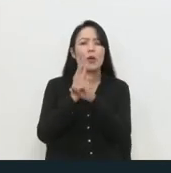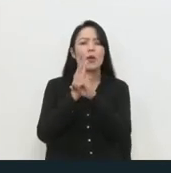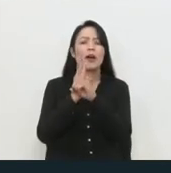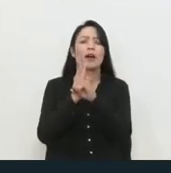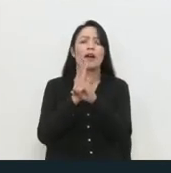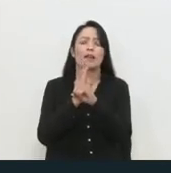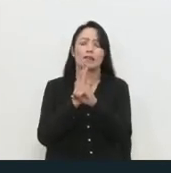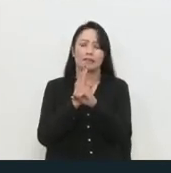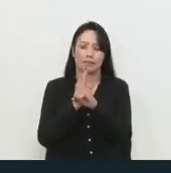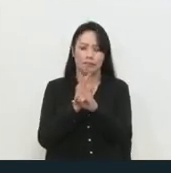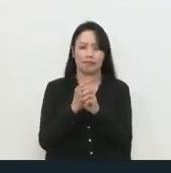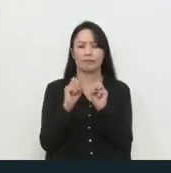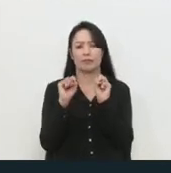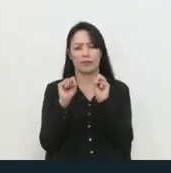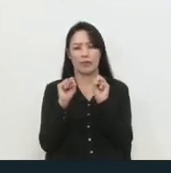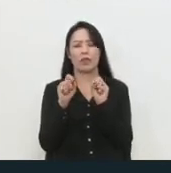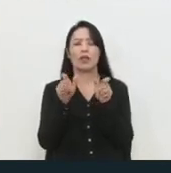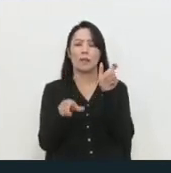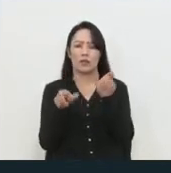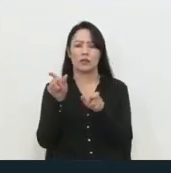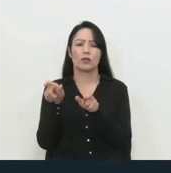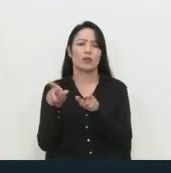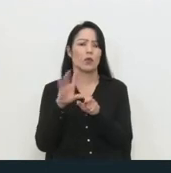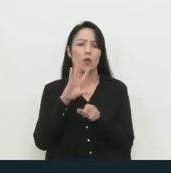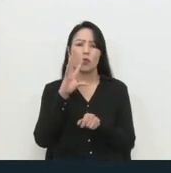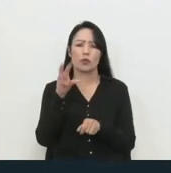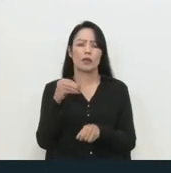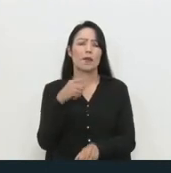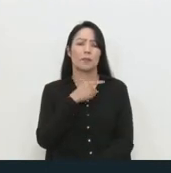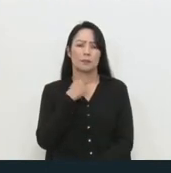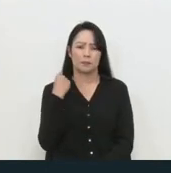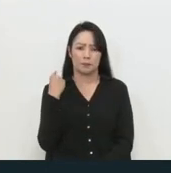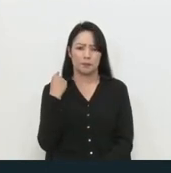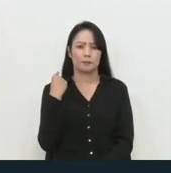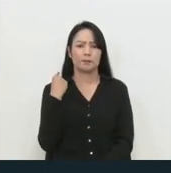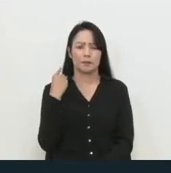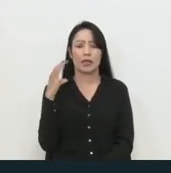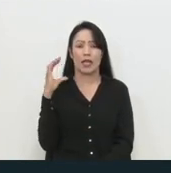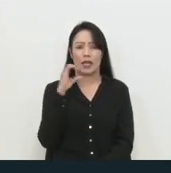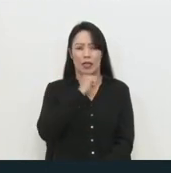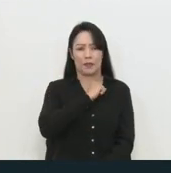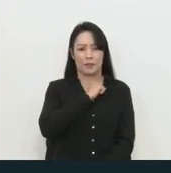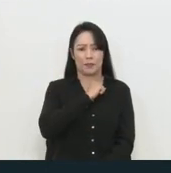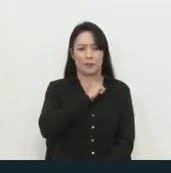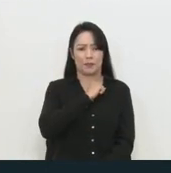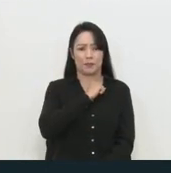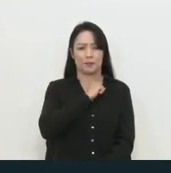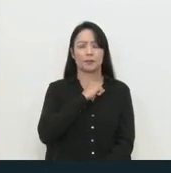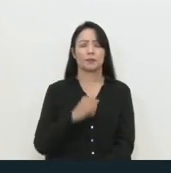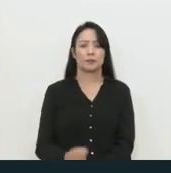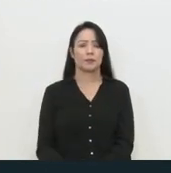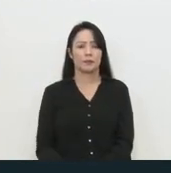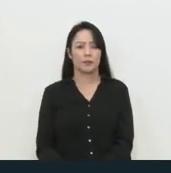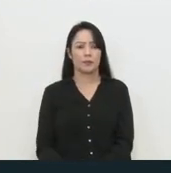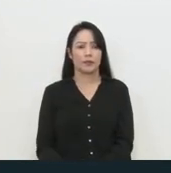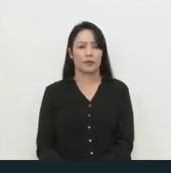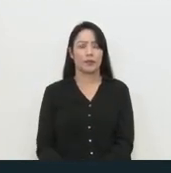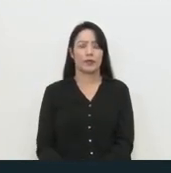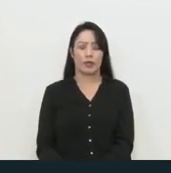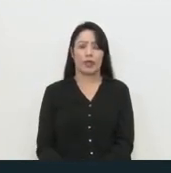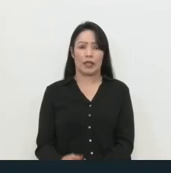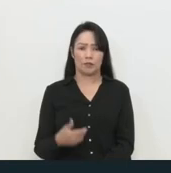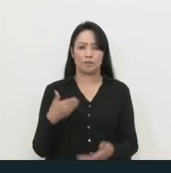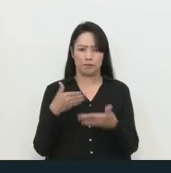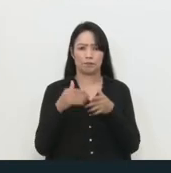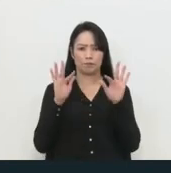pessoas veem a falecer numa facilidade numa rapidez enorme então por isso para me concluir Presidente